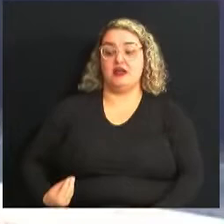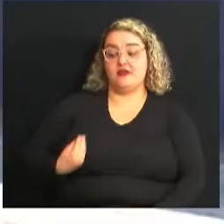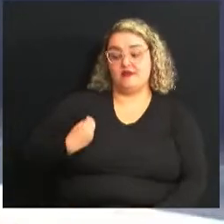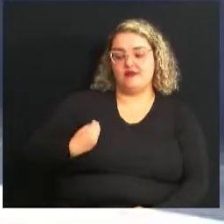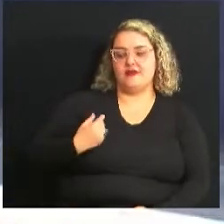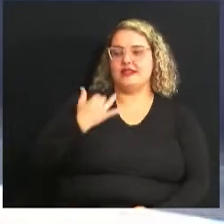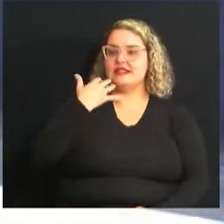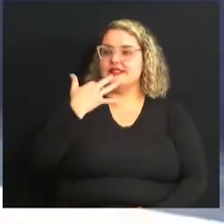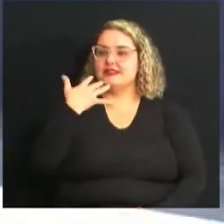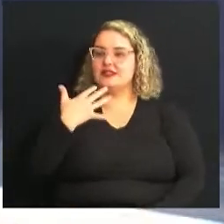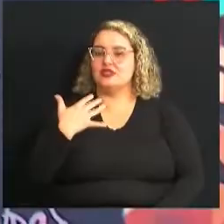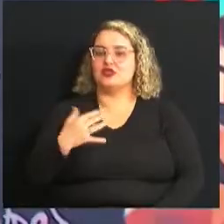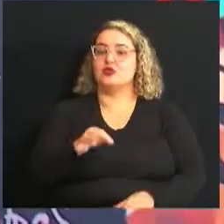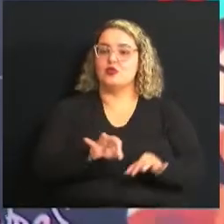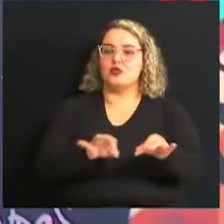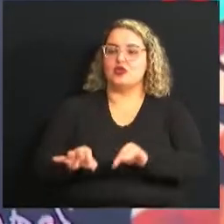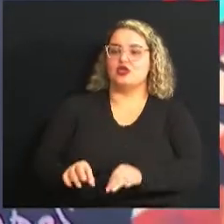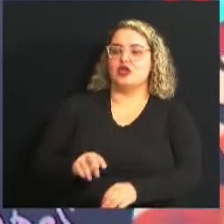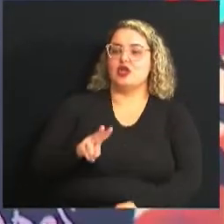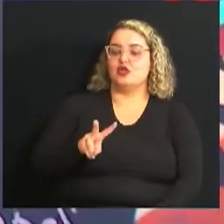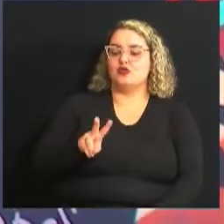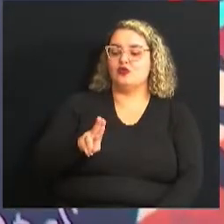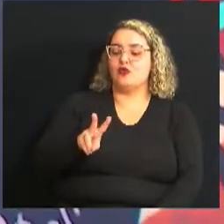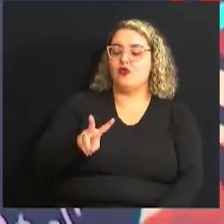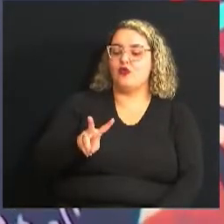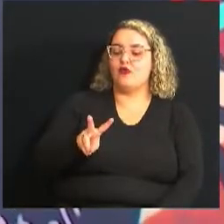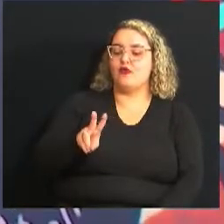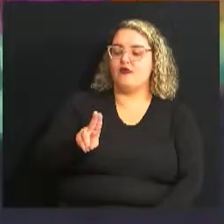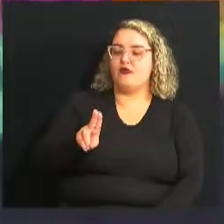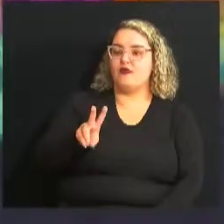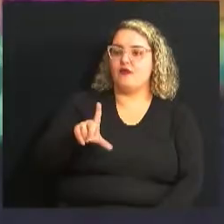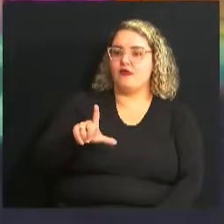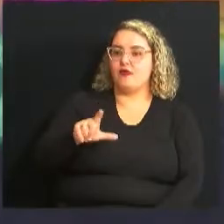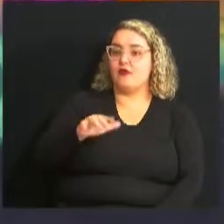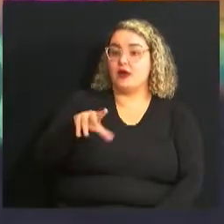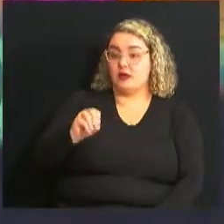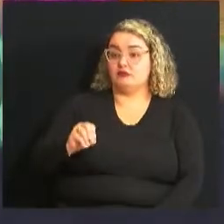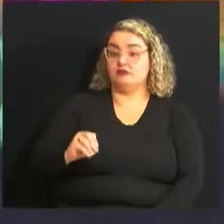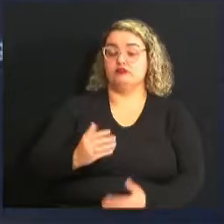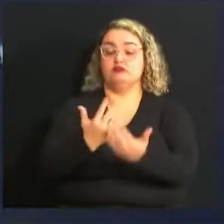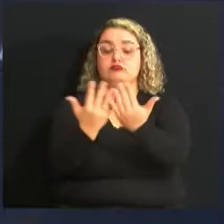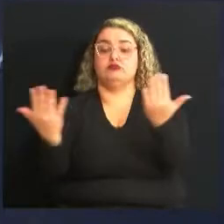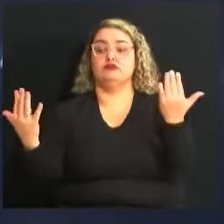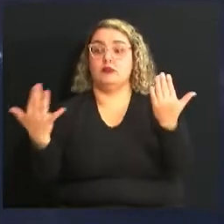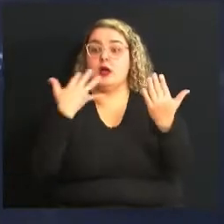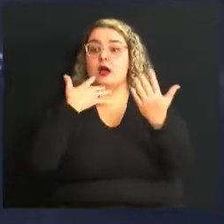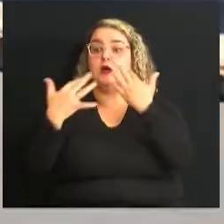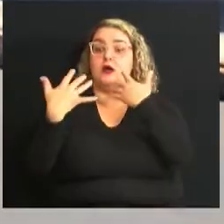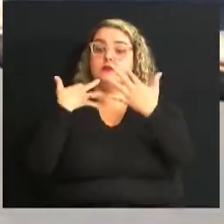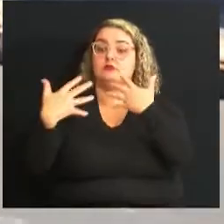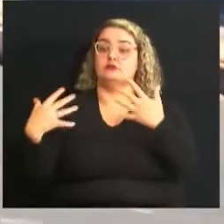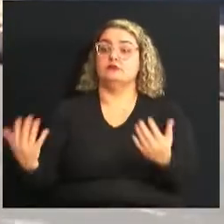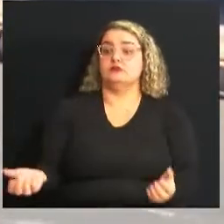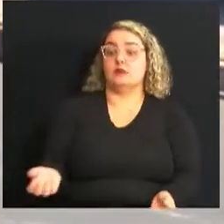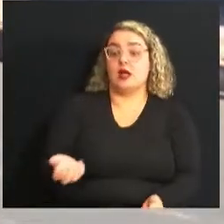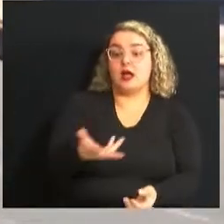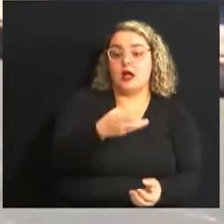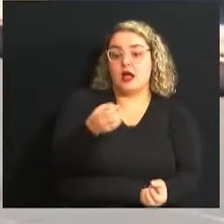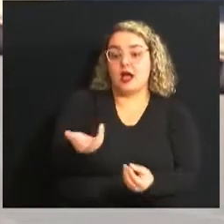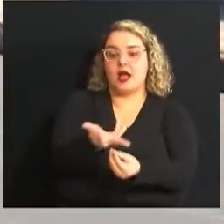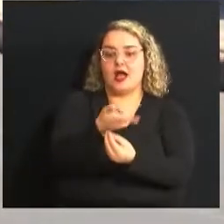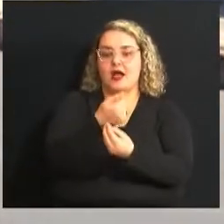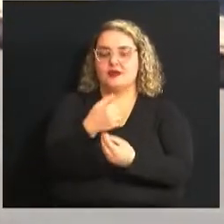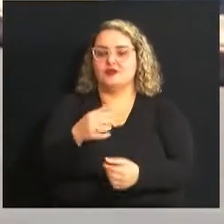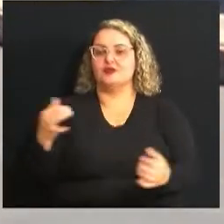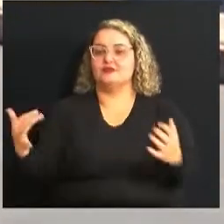Projeto Vulcão, que tem como objetivo transformar muros e paredes com cores e traços da arte urbana, transformando a região em